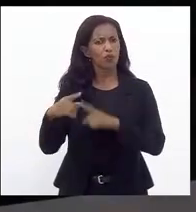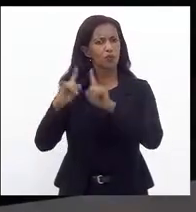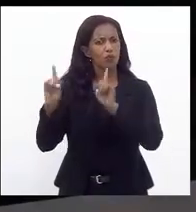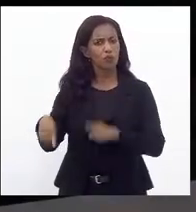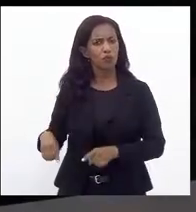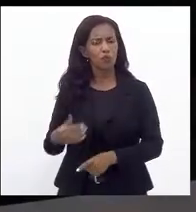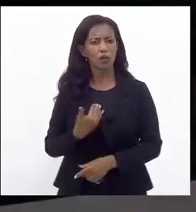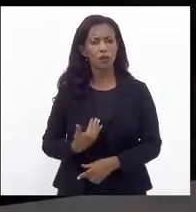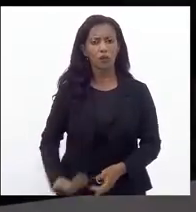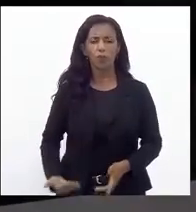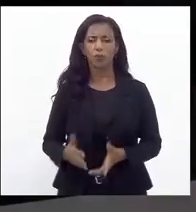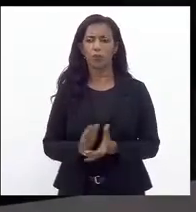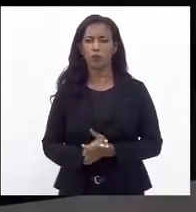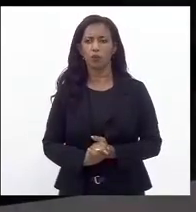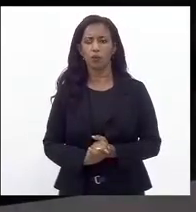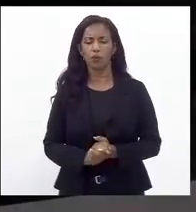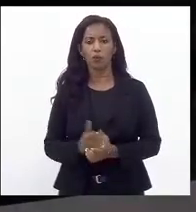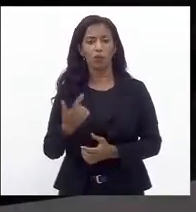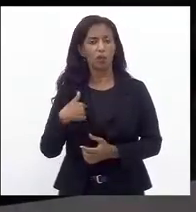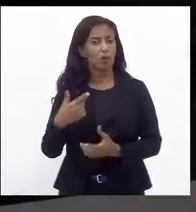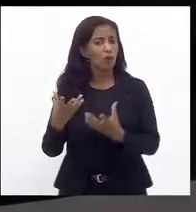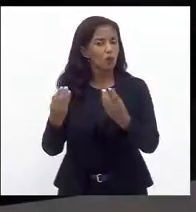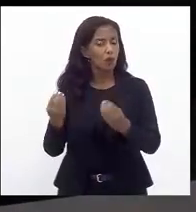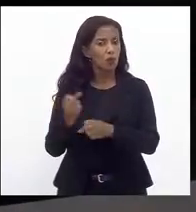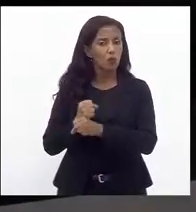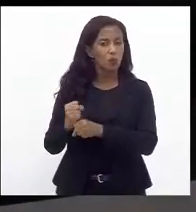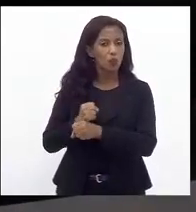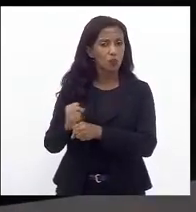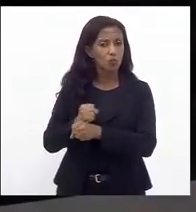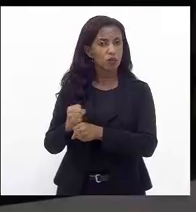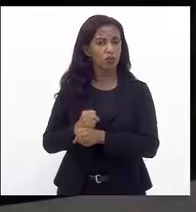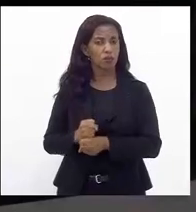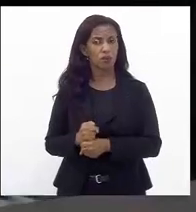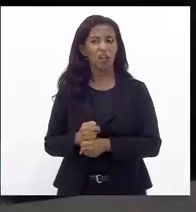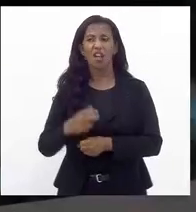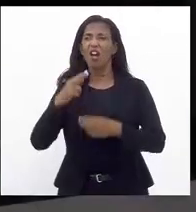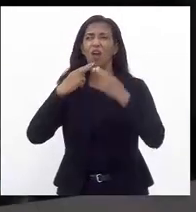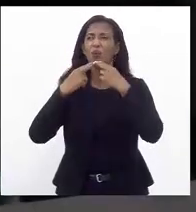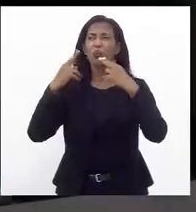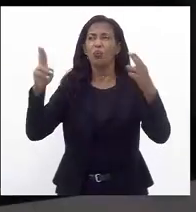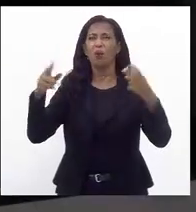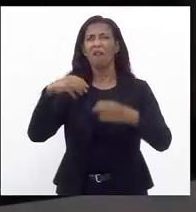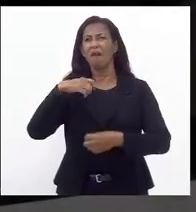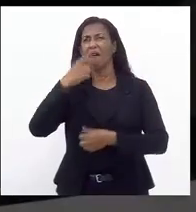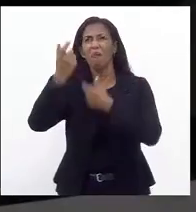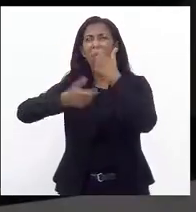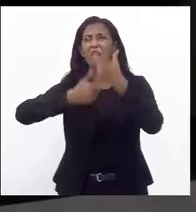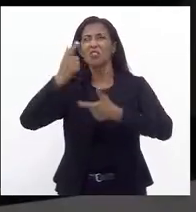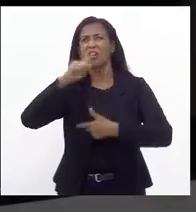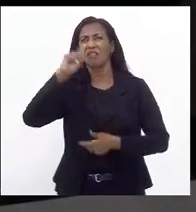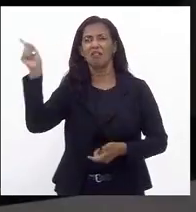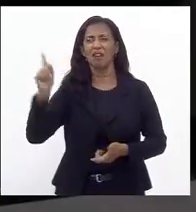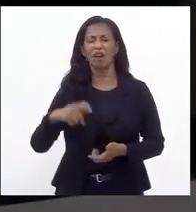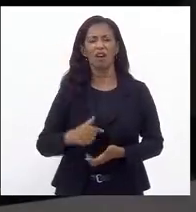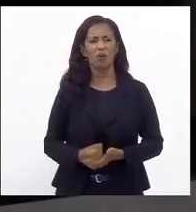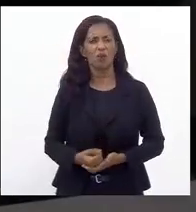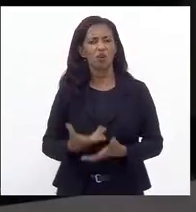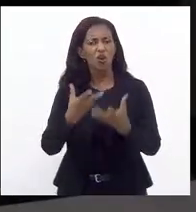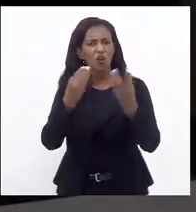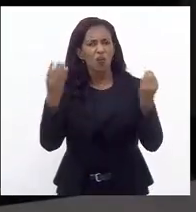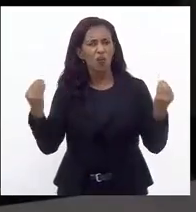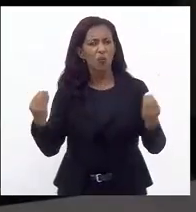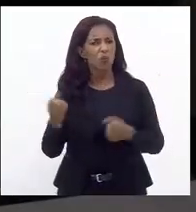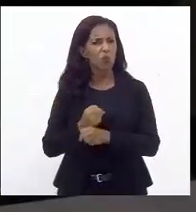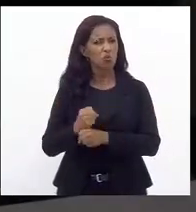de servidora pública e eu fui muitos anos privada não adianta vai aí depositou não eu há